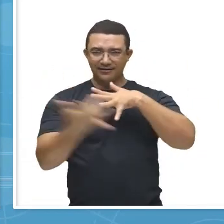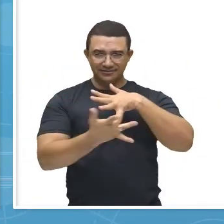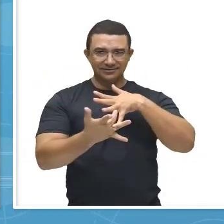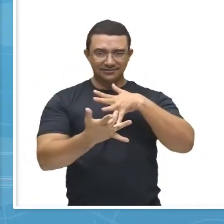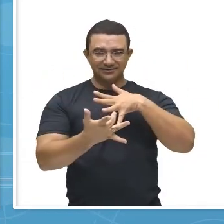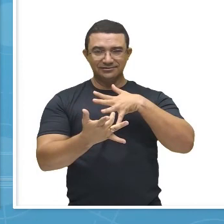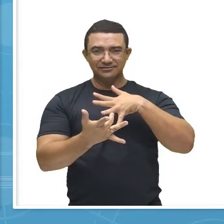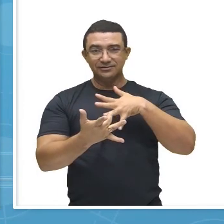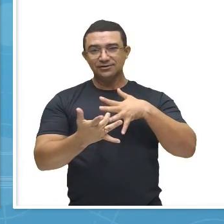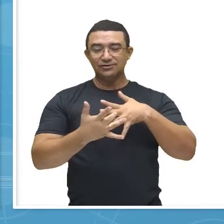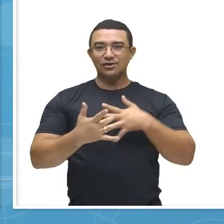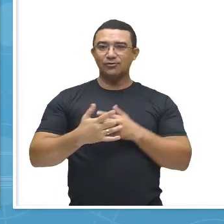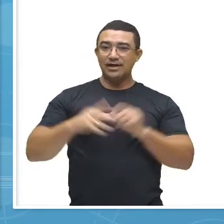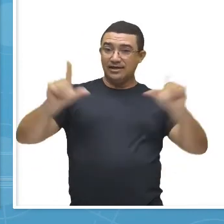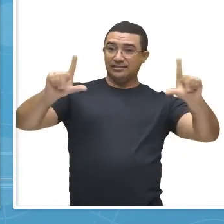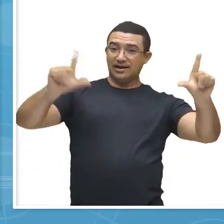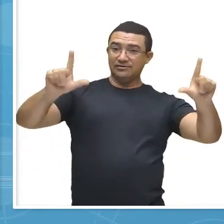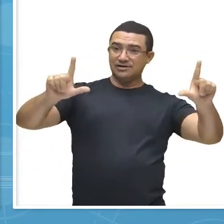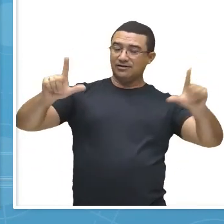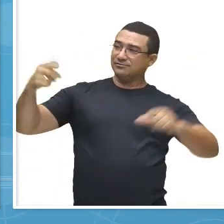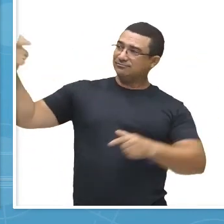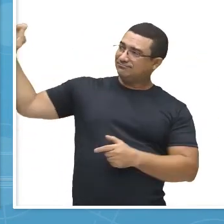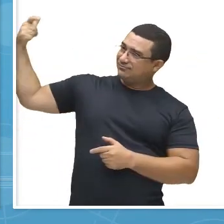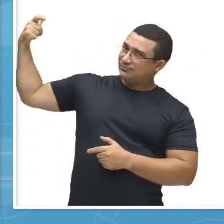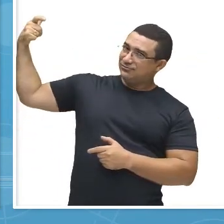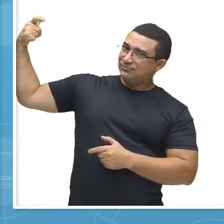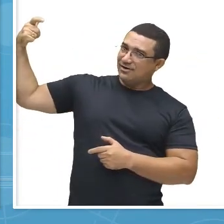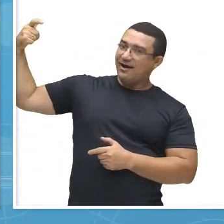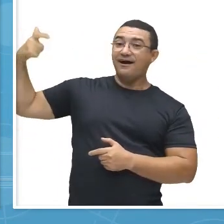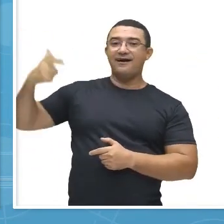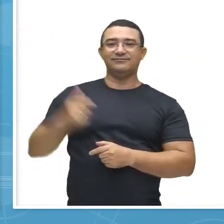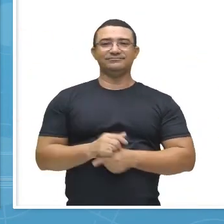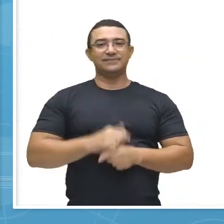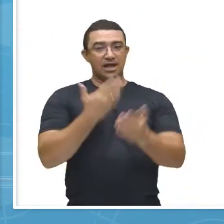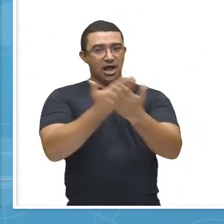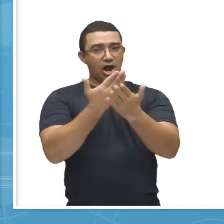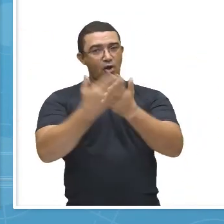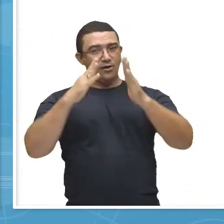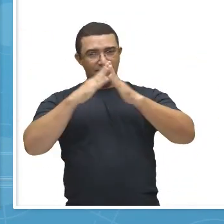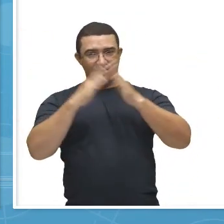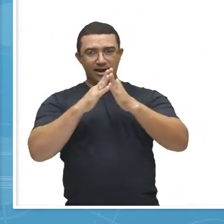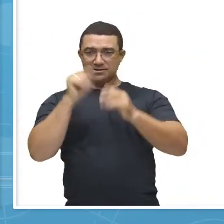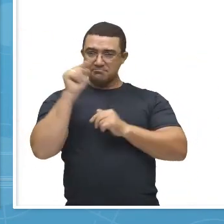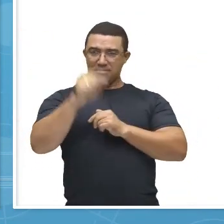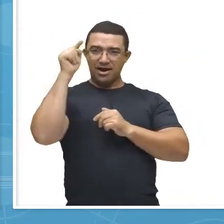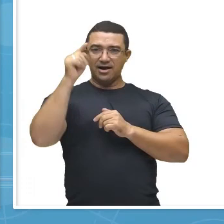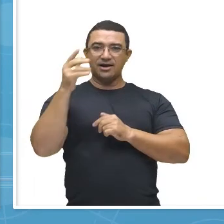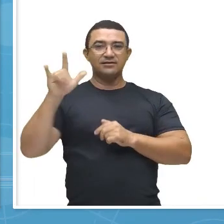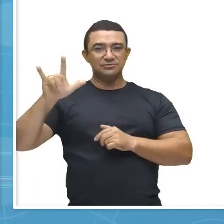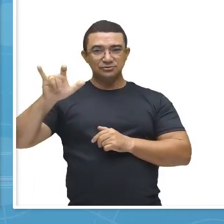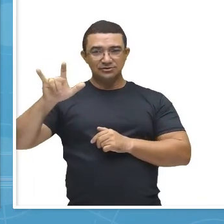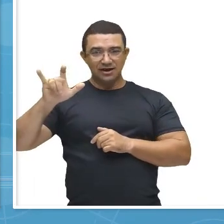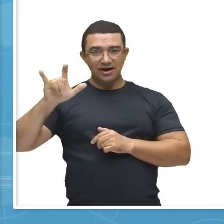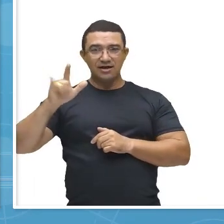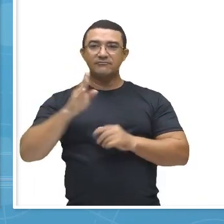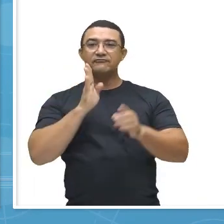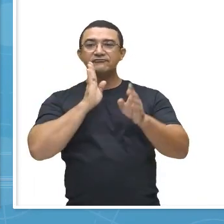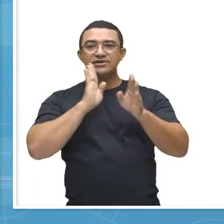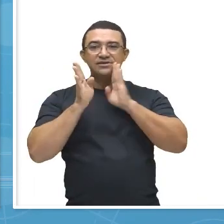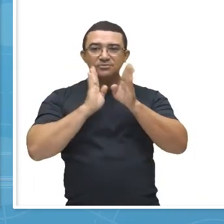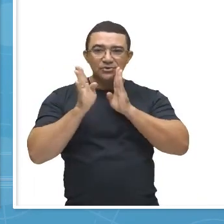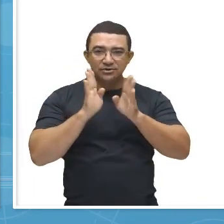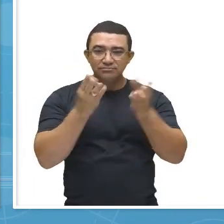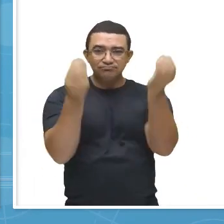de repente, com a televisão respondendo essa atividade. Coloca lá, aula em casa, marca lá no teu Insta, no Facebook, que com certeza você vai aparecer